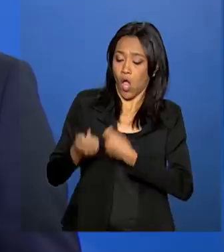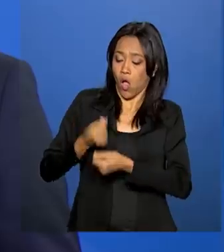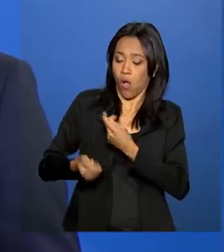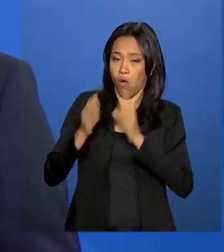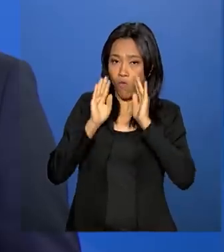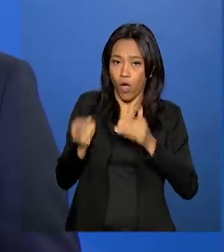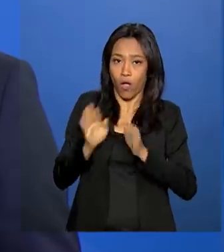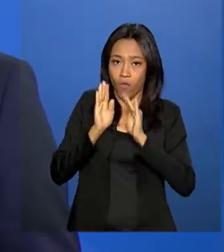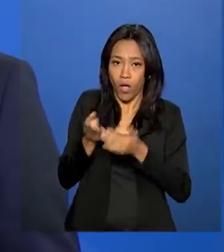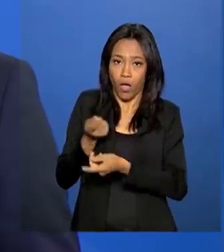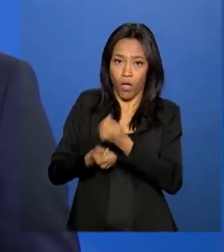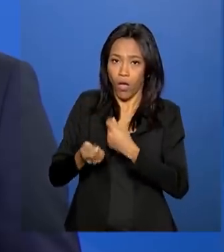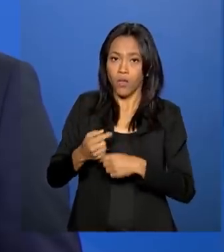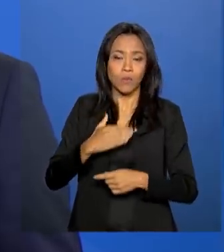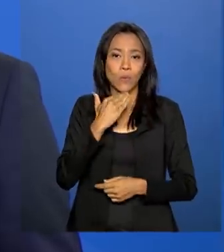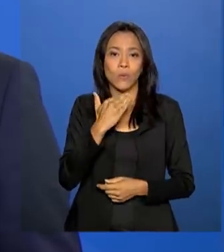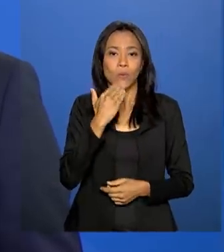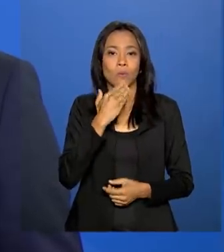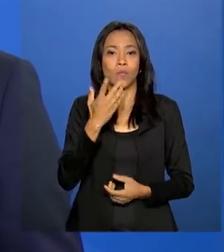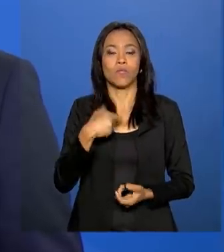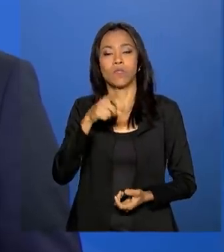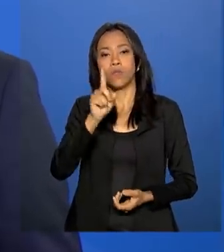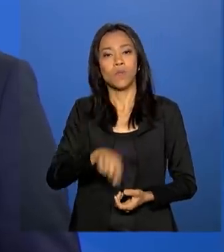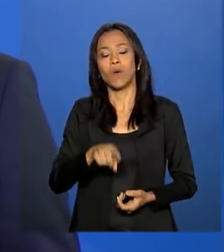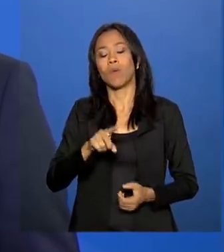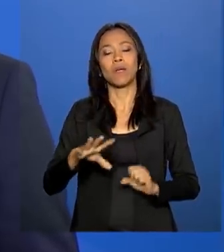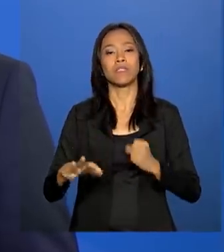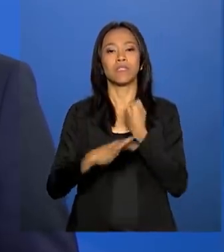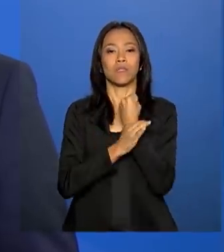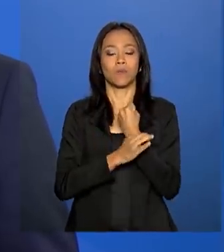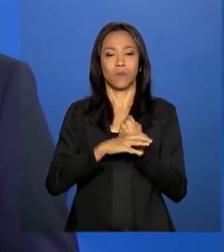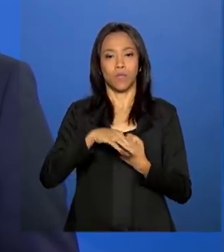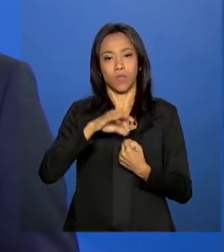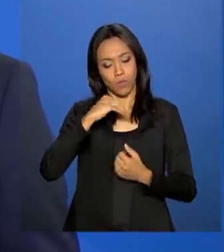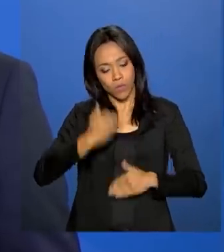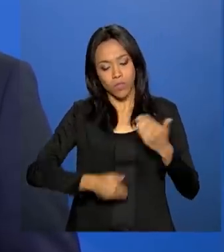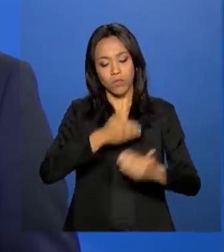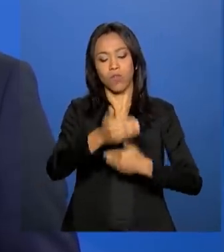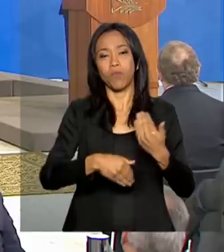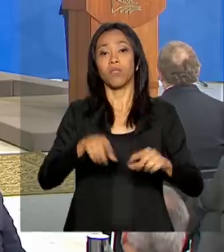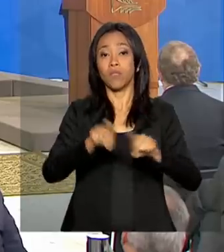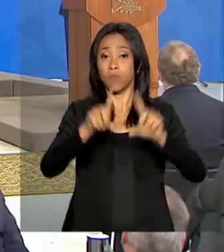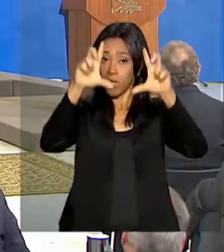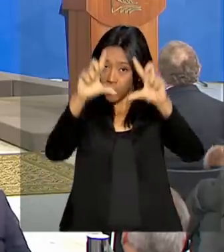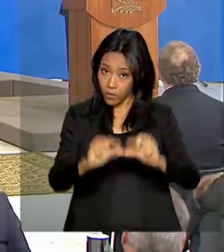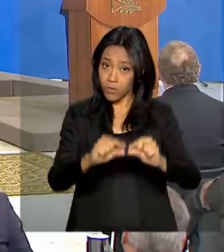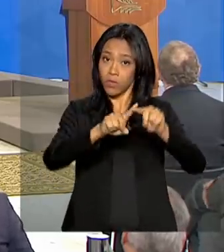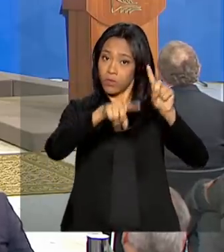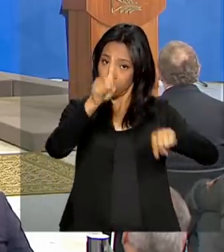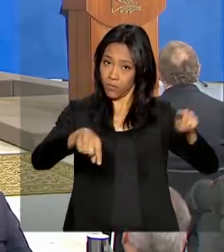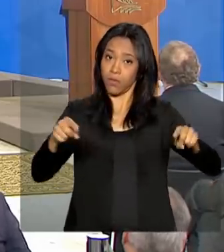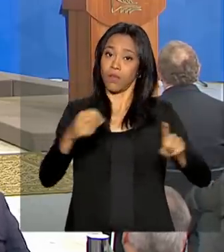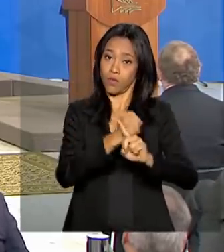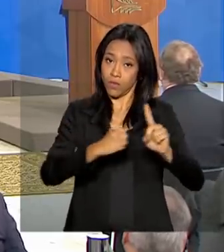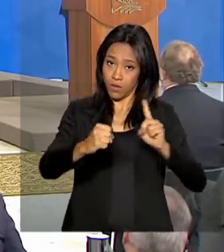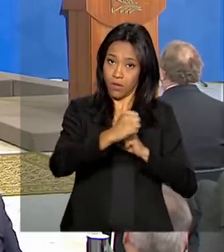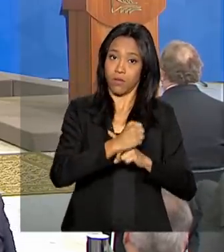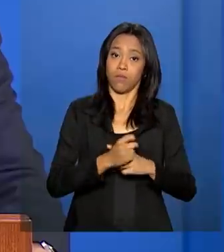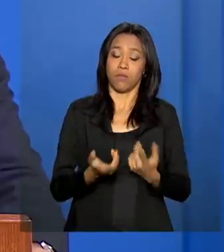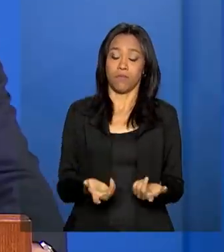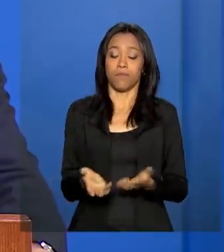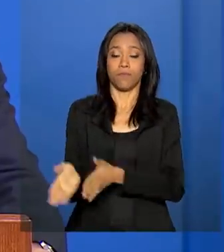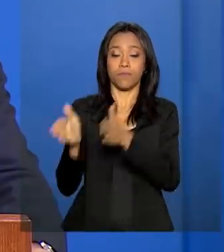não é suficiente para garantir o desenvolvimento, nem tampouco a redução das desigualdades. Pela primeira vez em 30